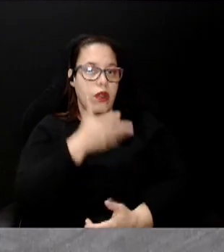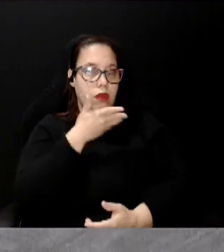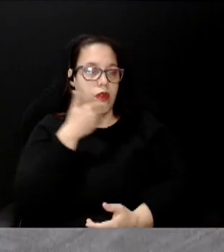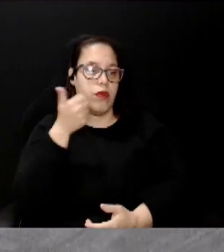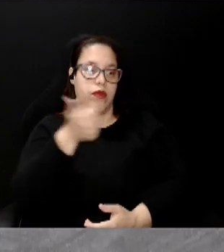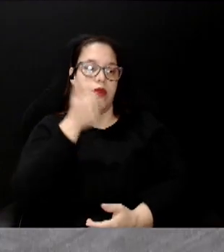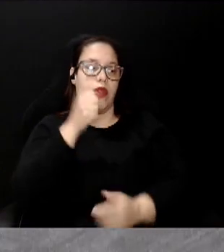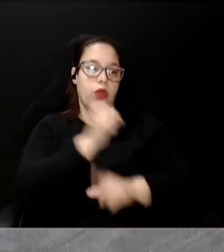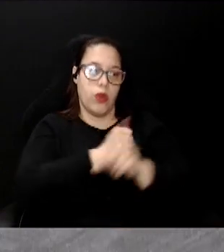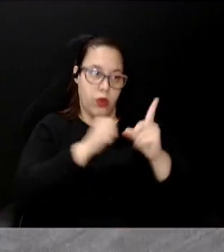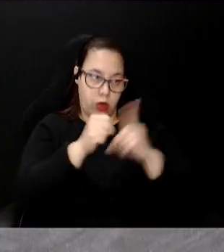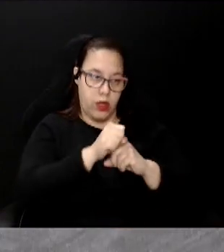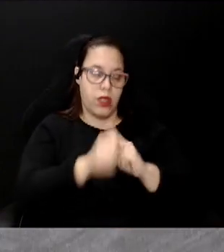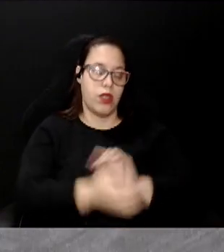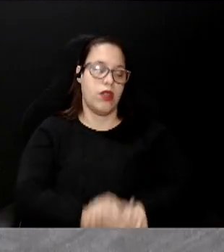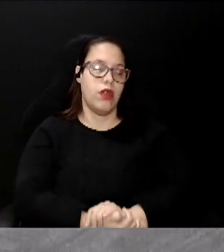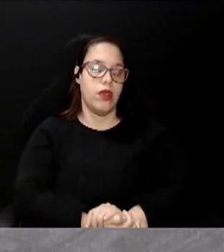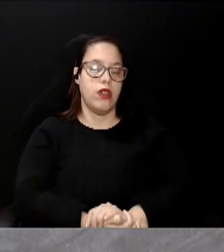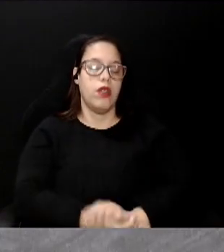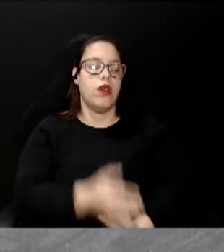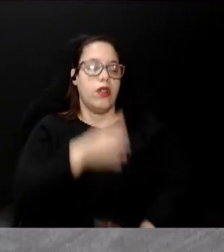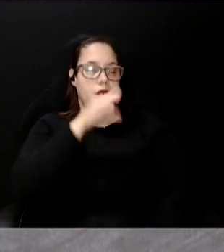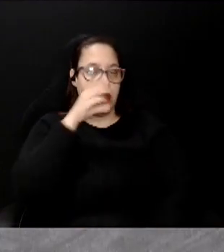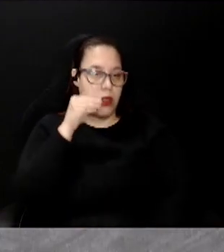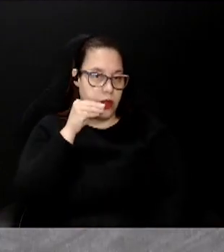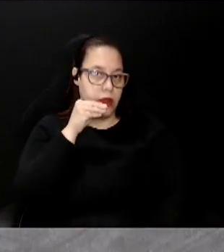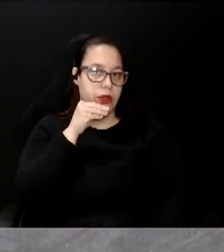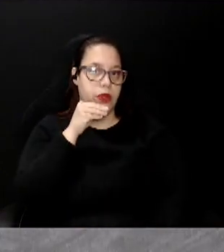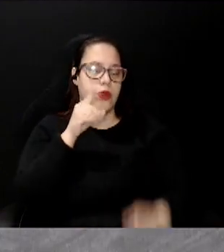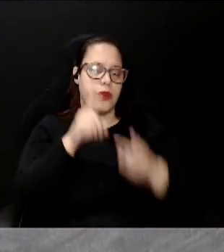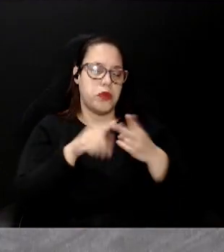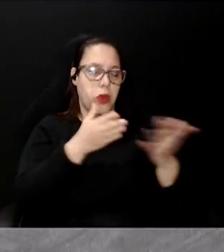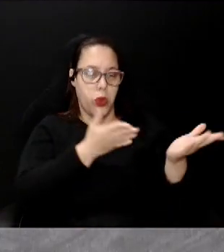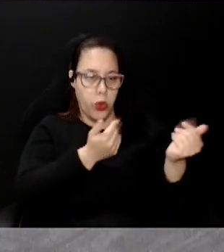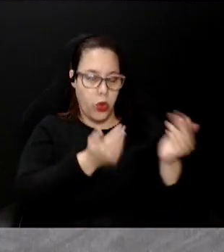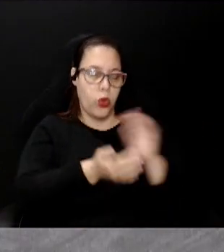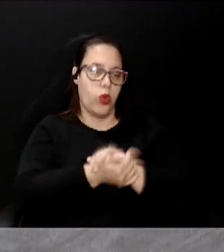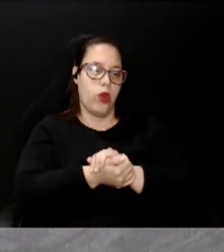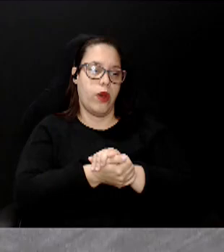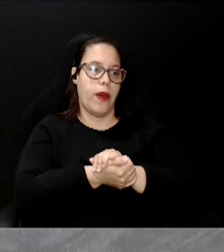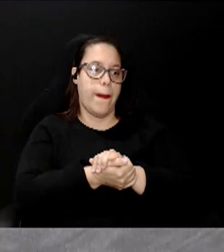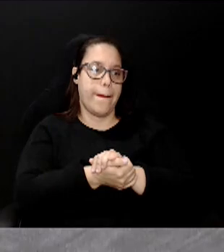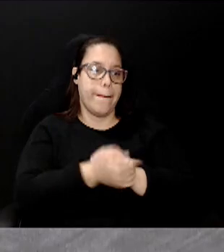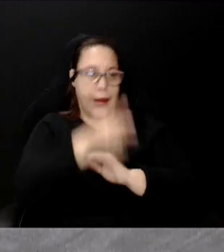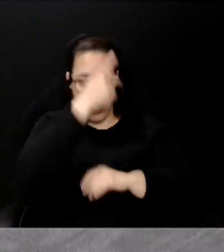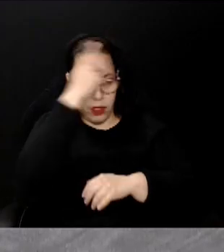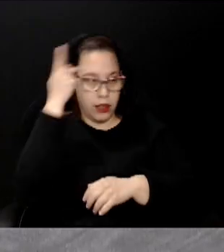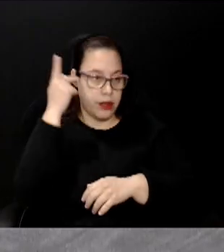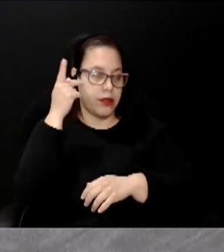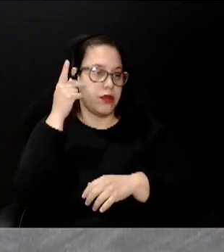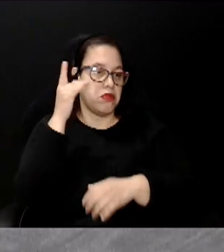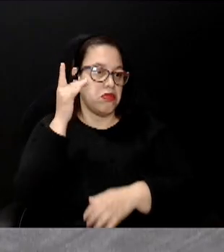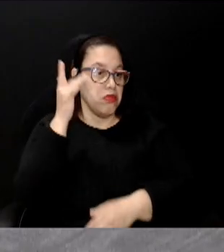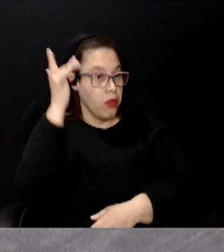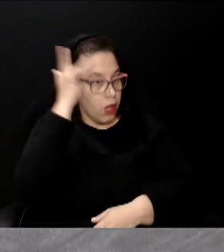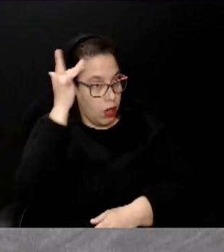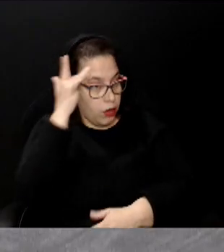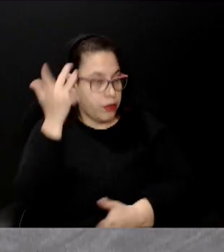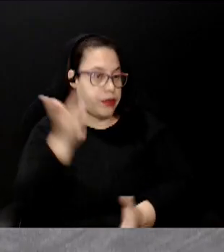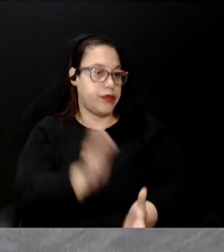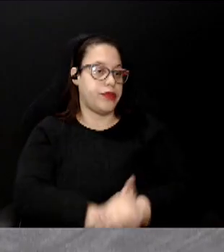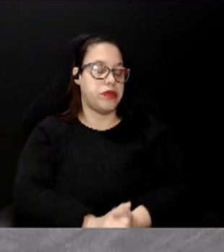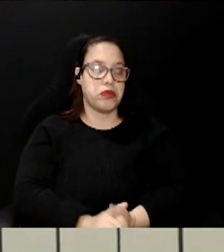sociedade. O adolescente, o jovem, a pessoa na maturidade e o idoso.